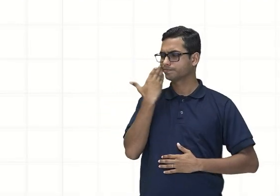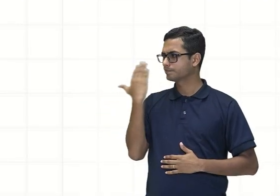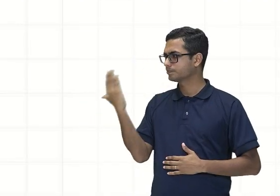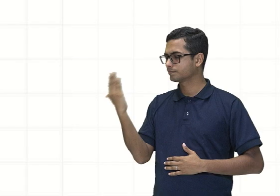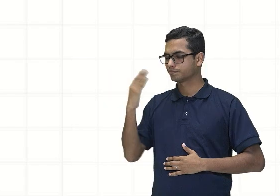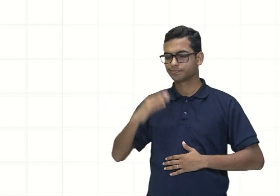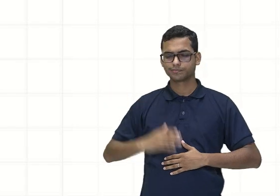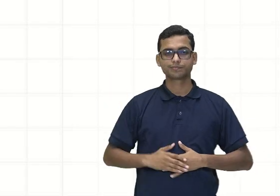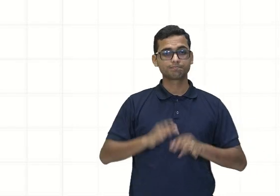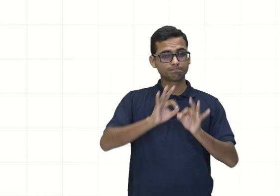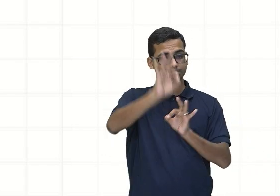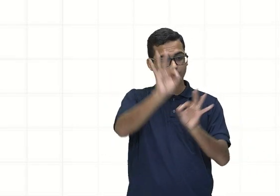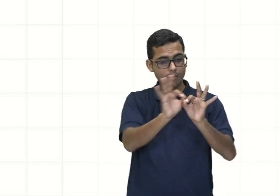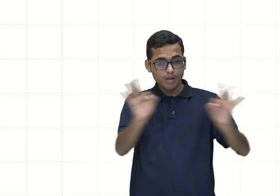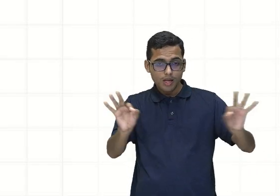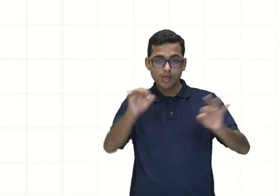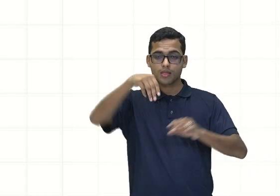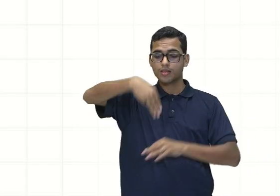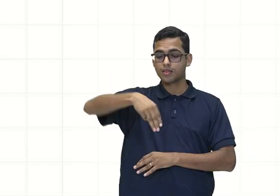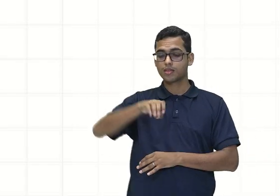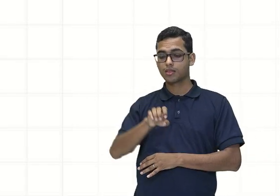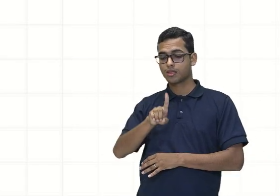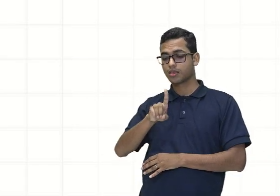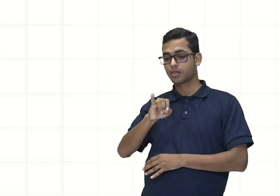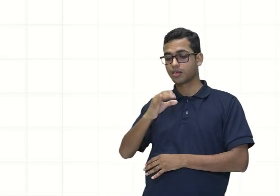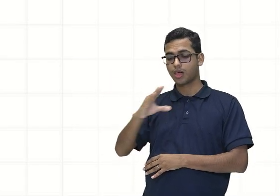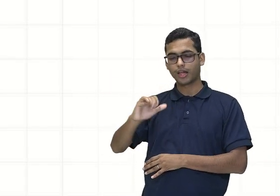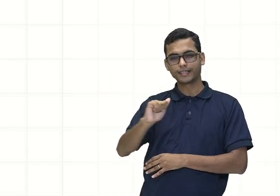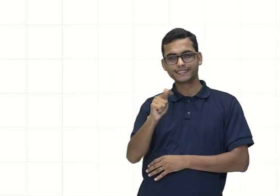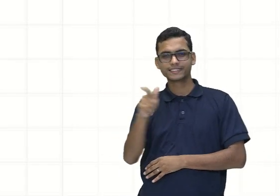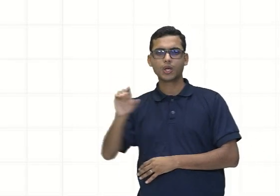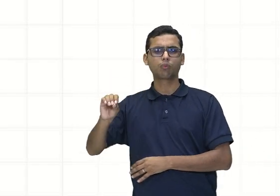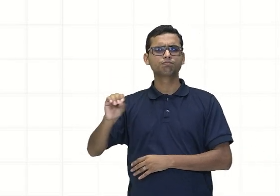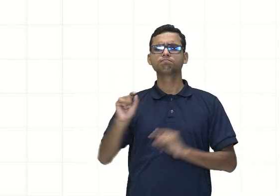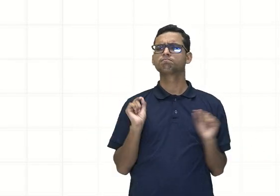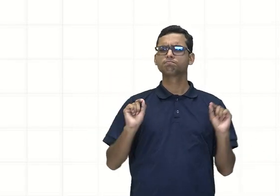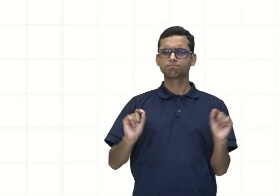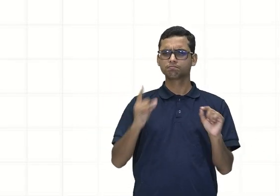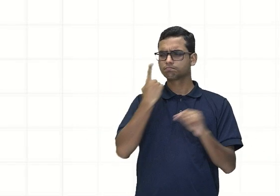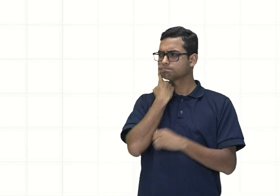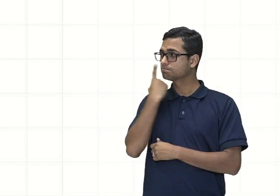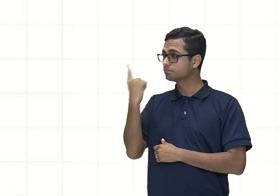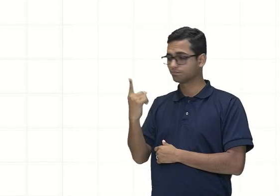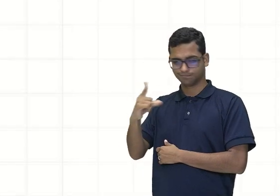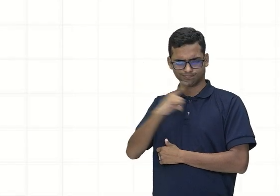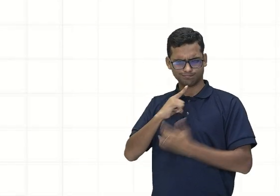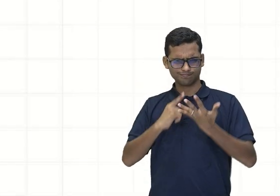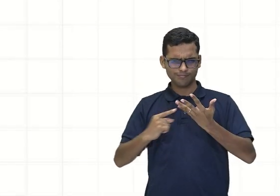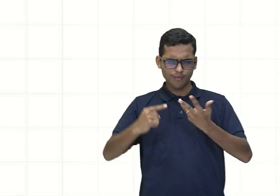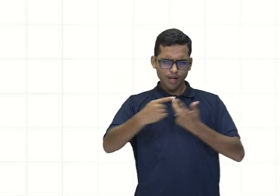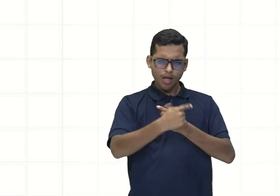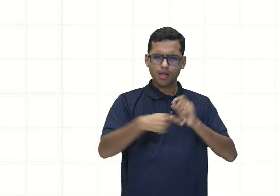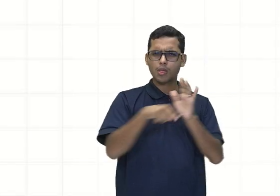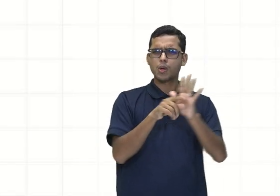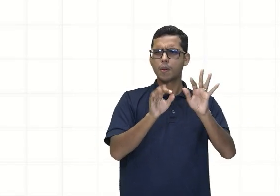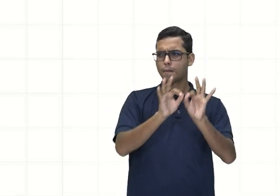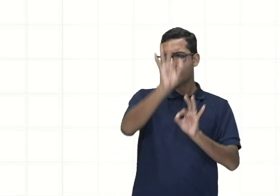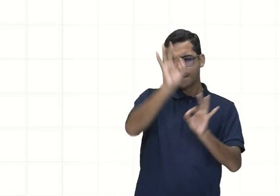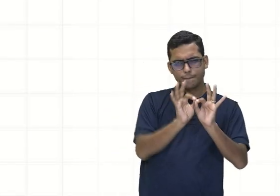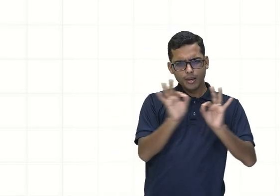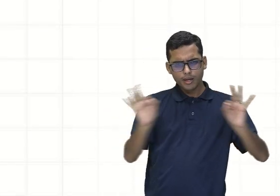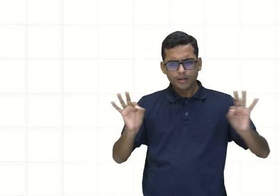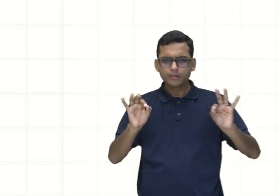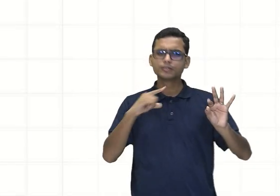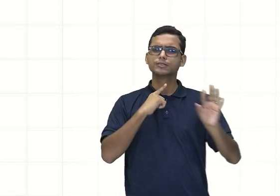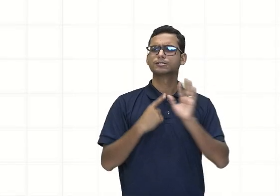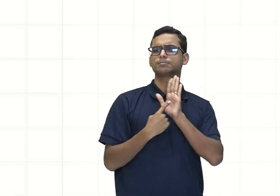falei, vamos ver aqui alguns problemas que vai envolver medições, tá? Então, dentro